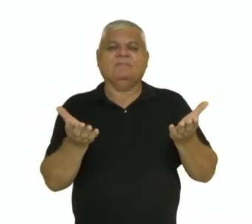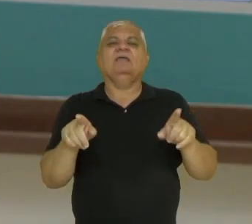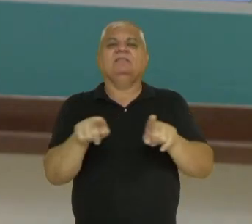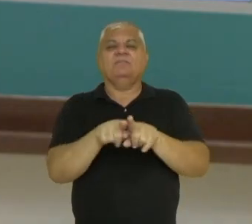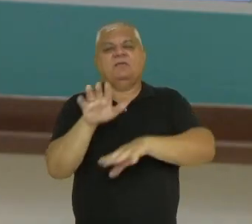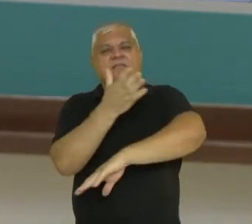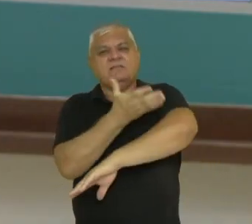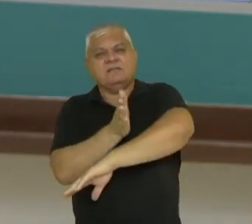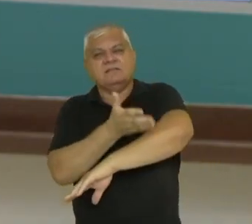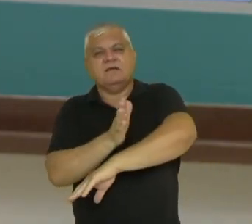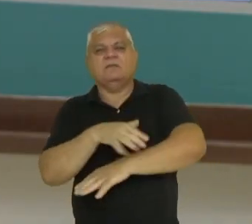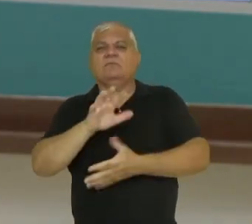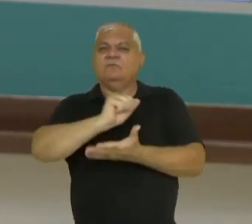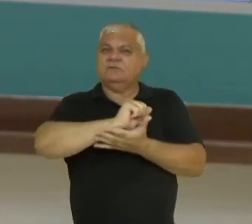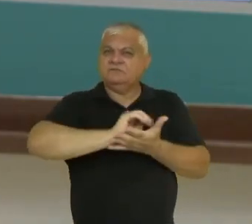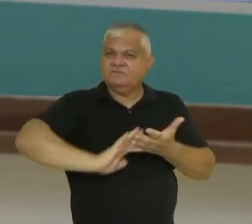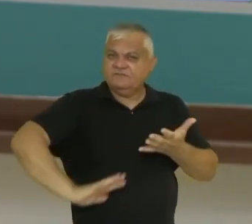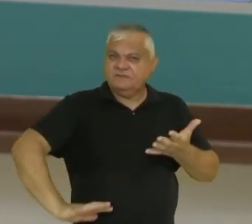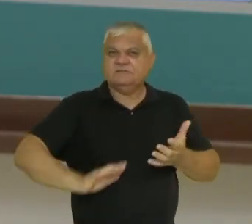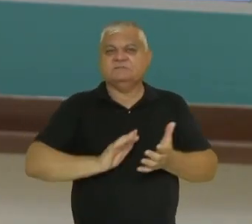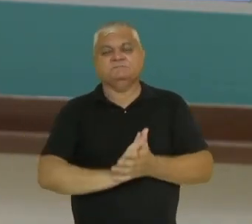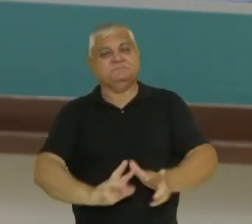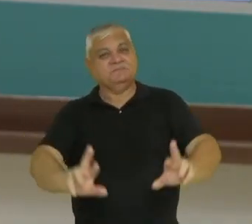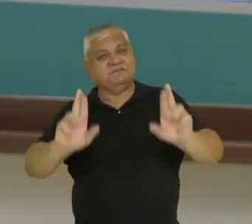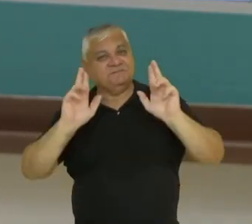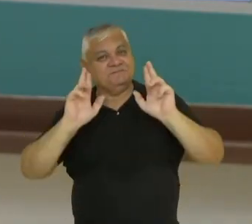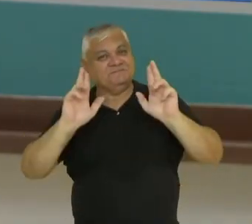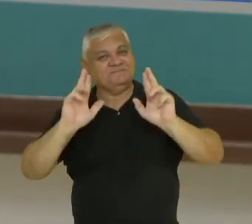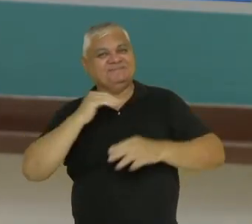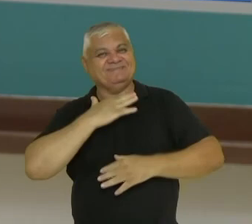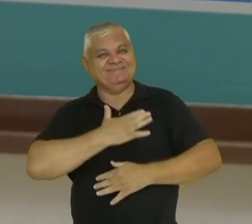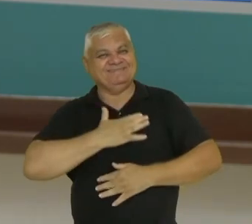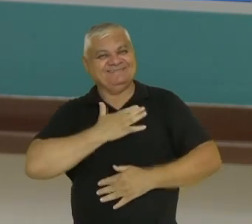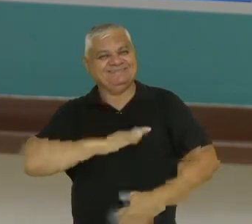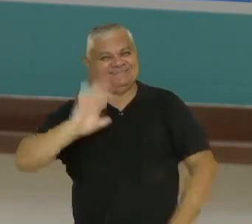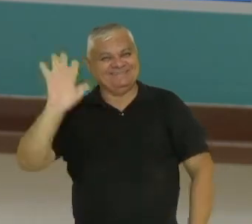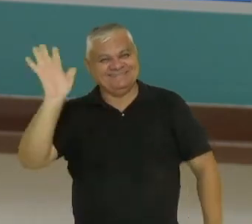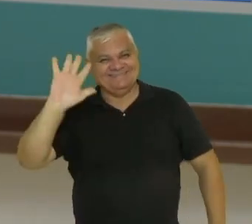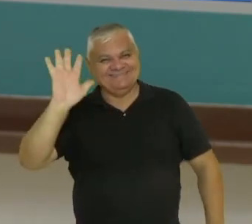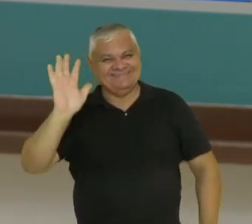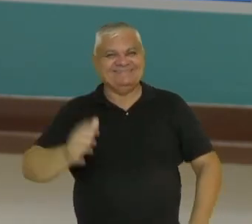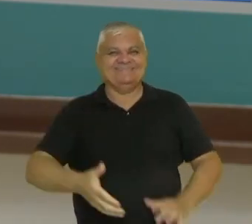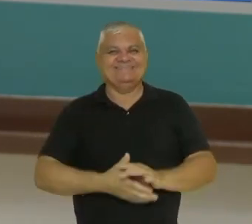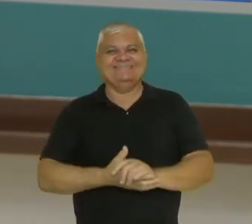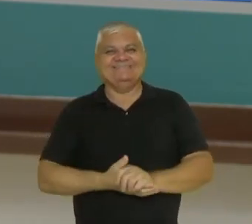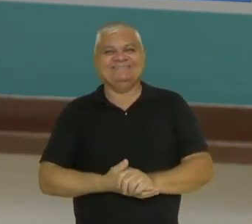praticamos o conhecimento com atividades. Espero que vocês tenham gostado e até breve!